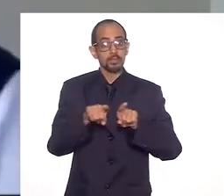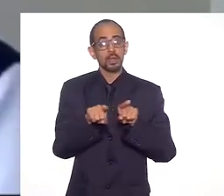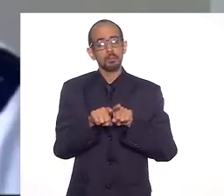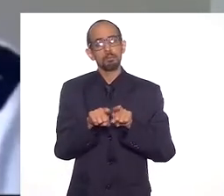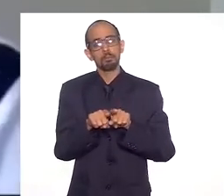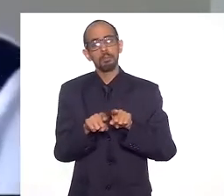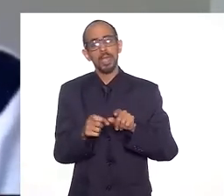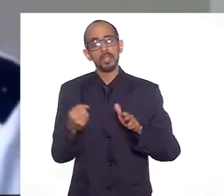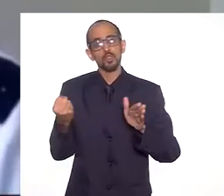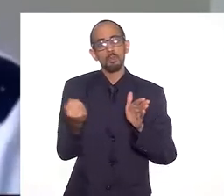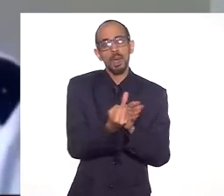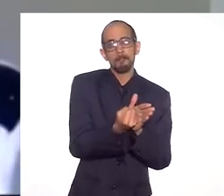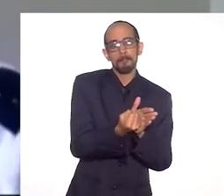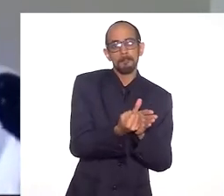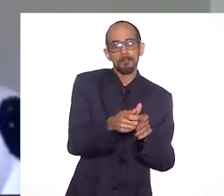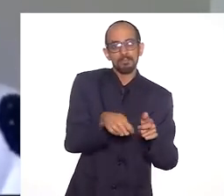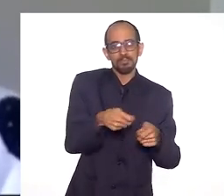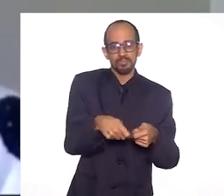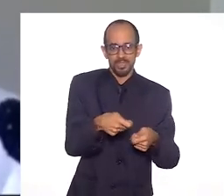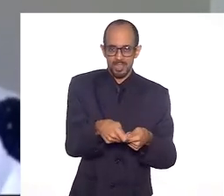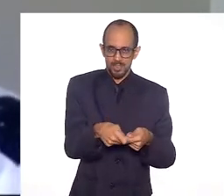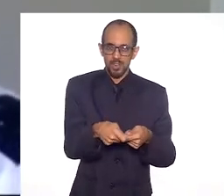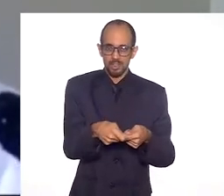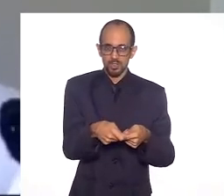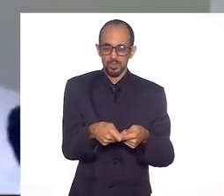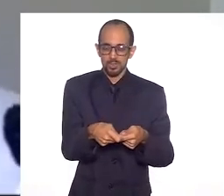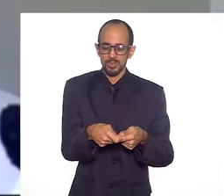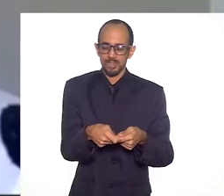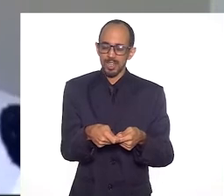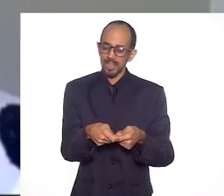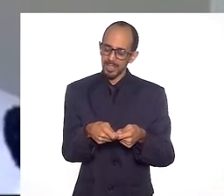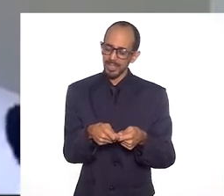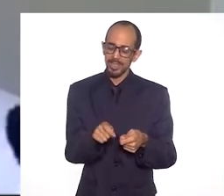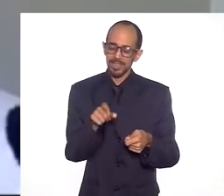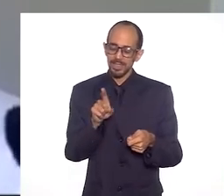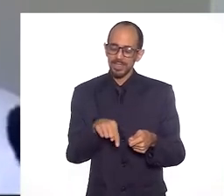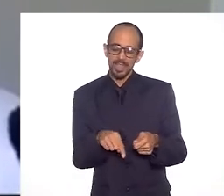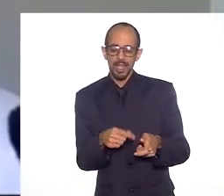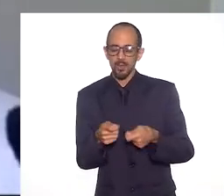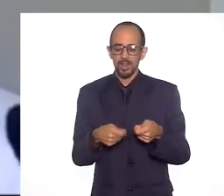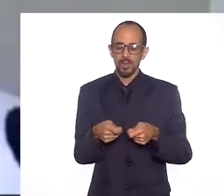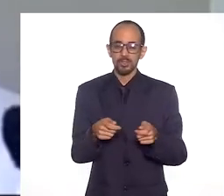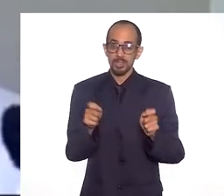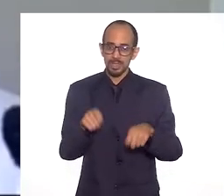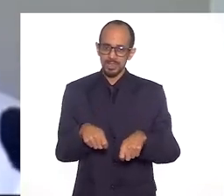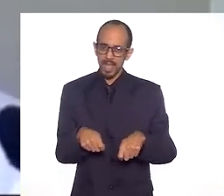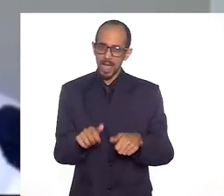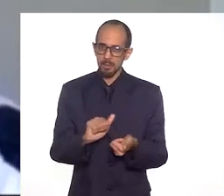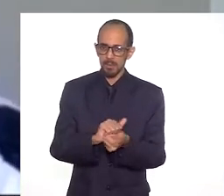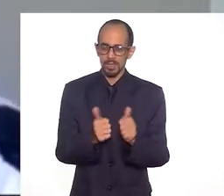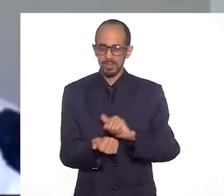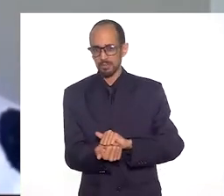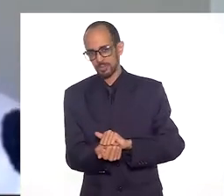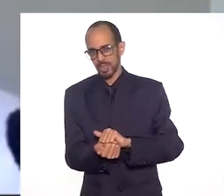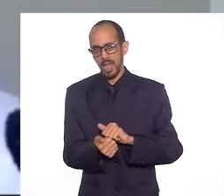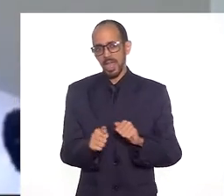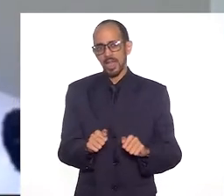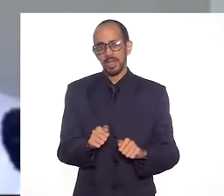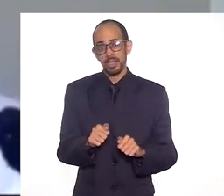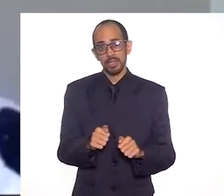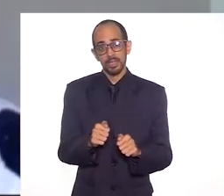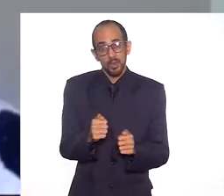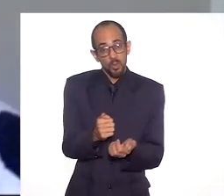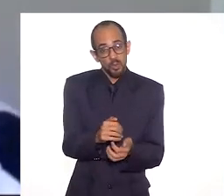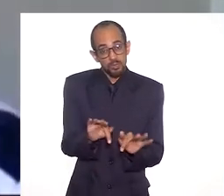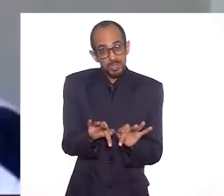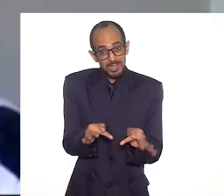mas também o impacto dos negócios, que aí é aquele negócio que é um negócio tradicional, mas que pode ter pequenas iniciativas de impacto,